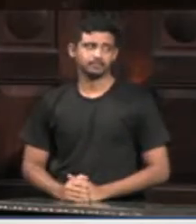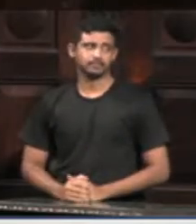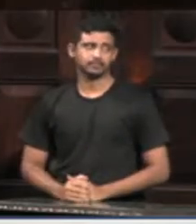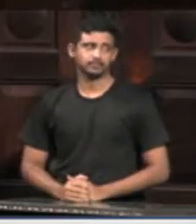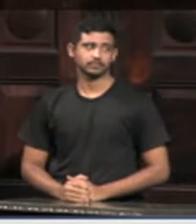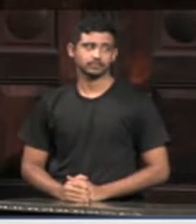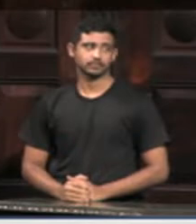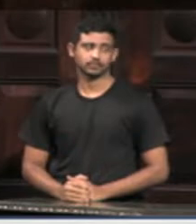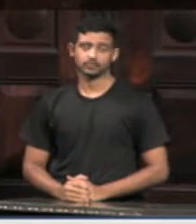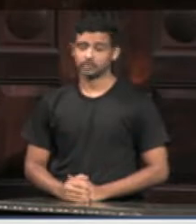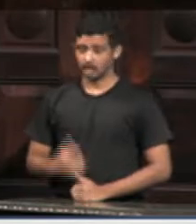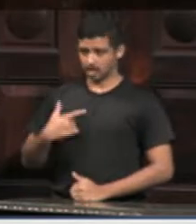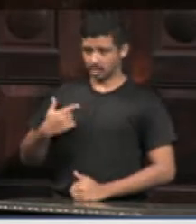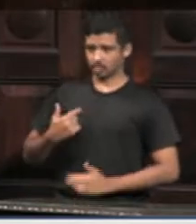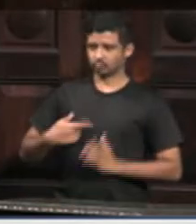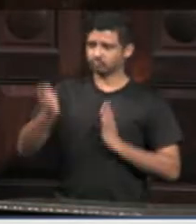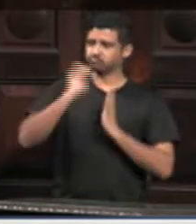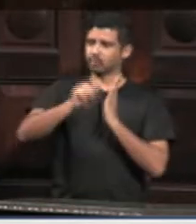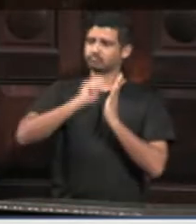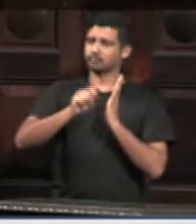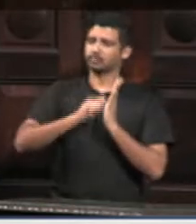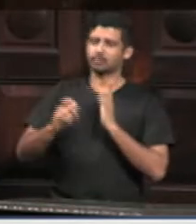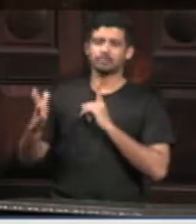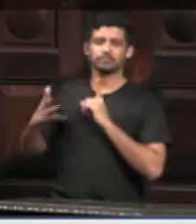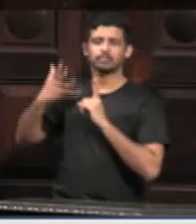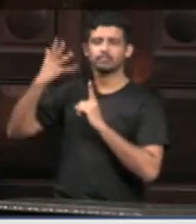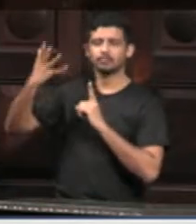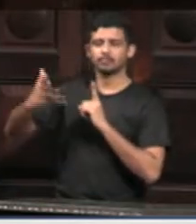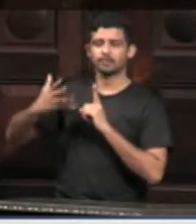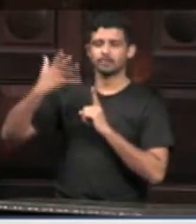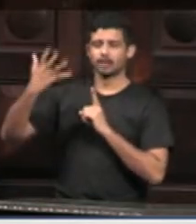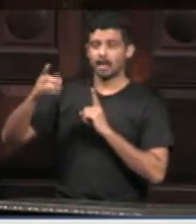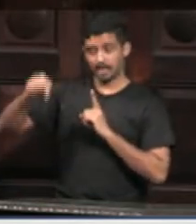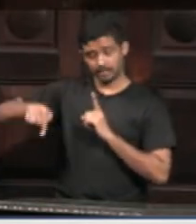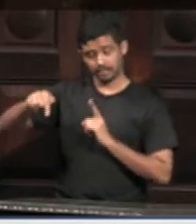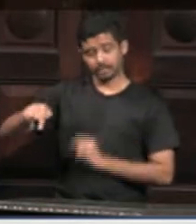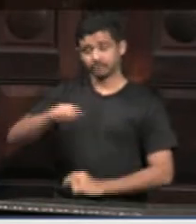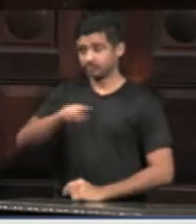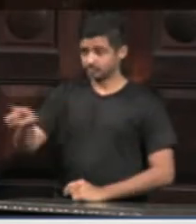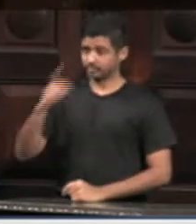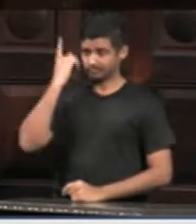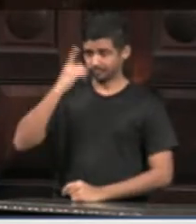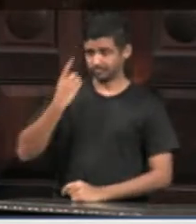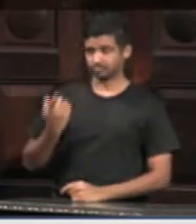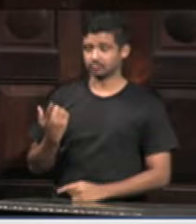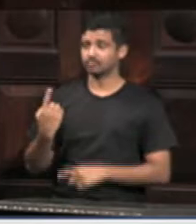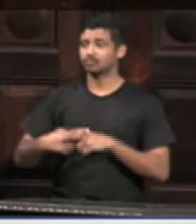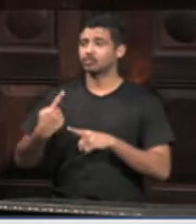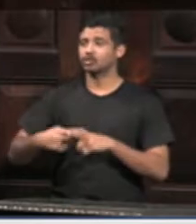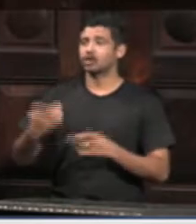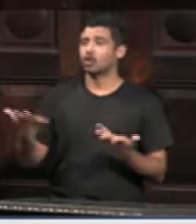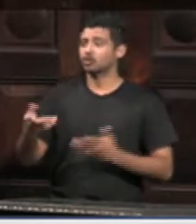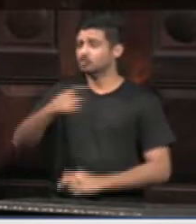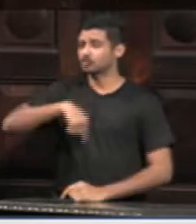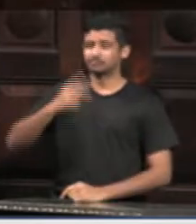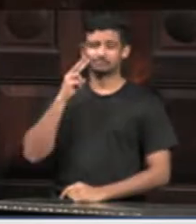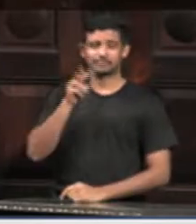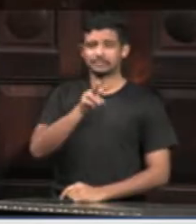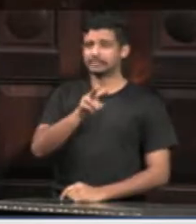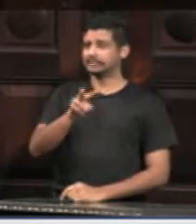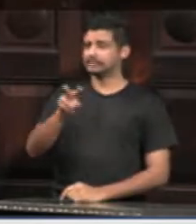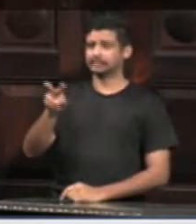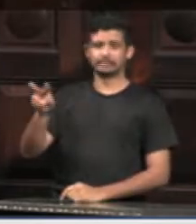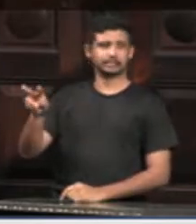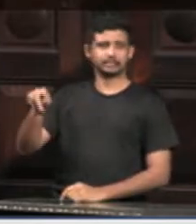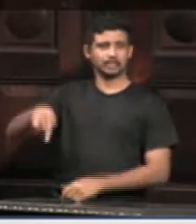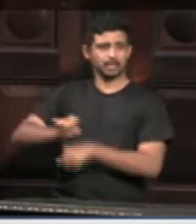Eu faço esse registro, senhor presidente, senhoras e senhores deputados, porque nós estamos enfrentando, aqui